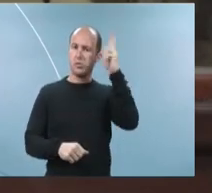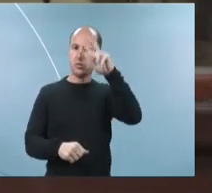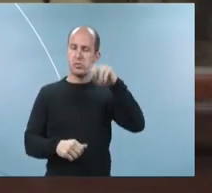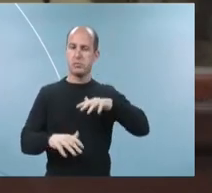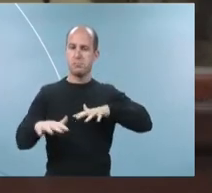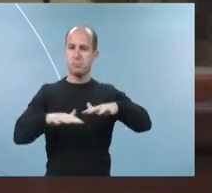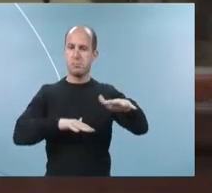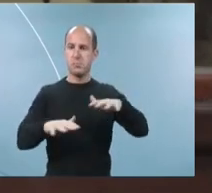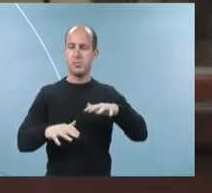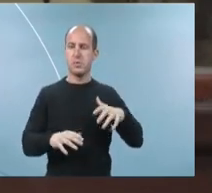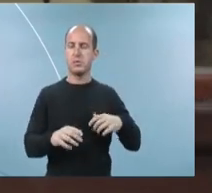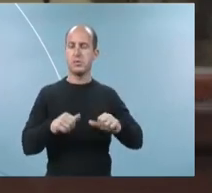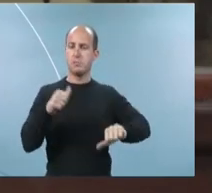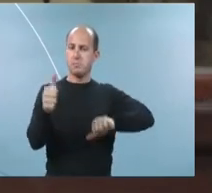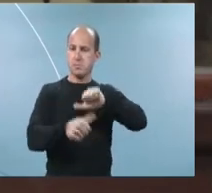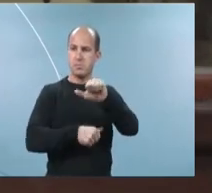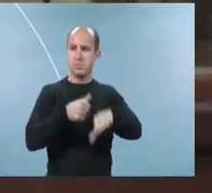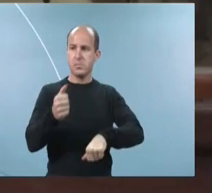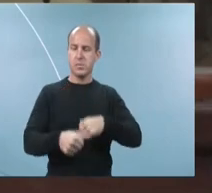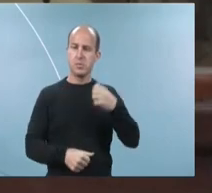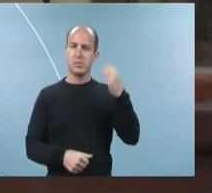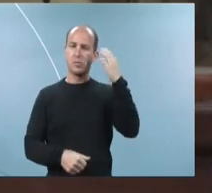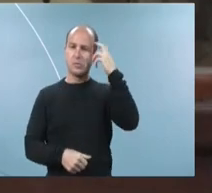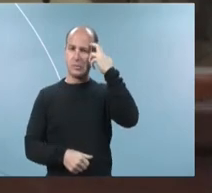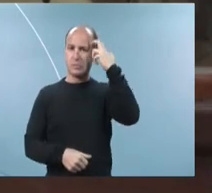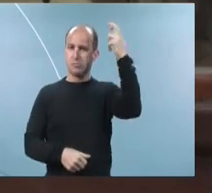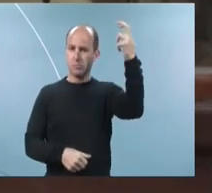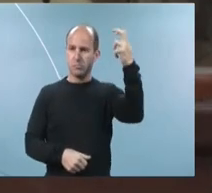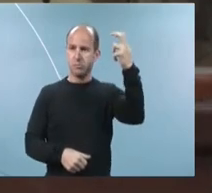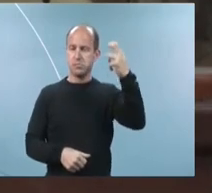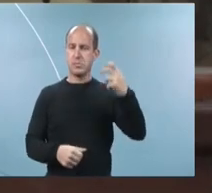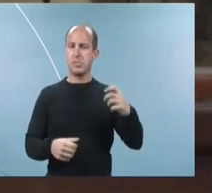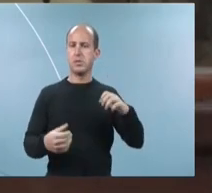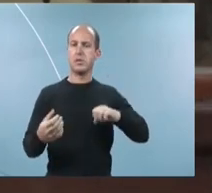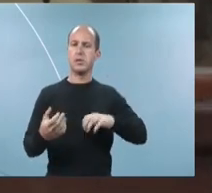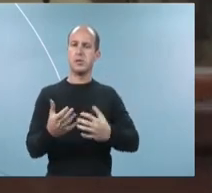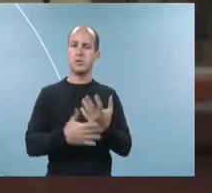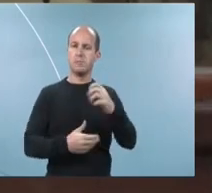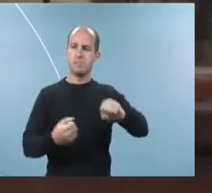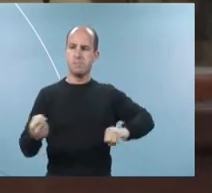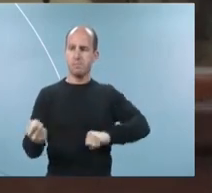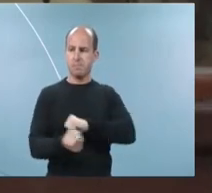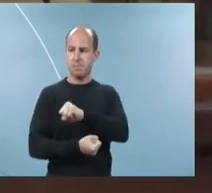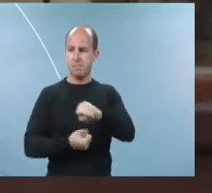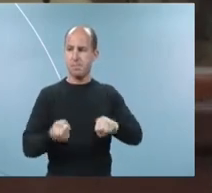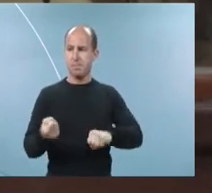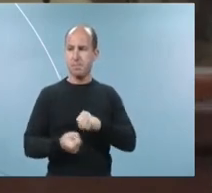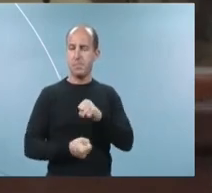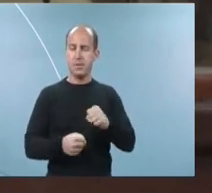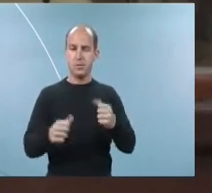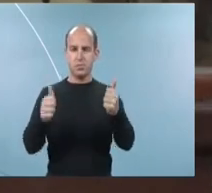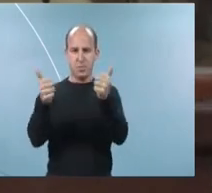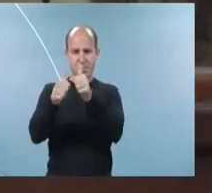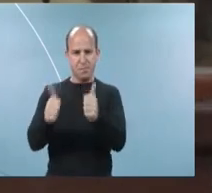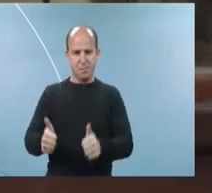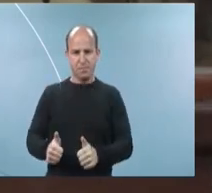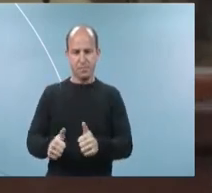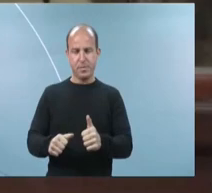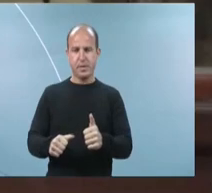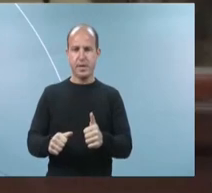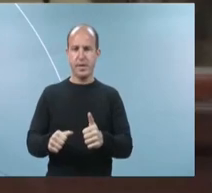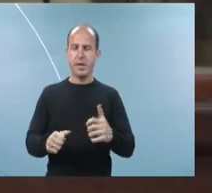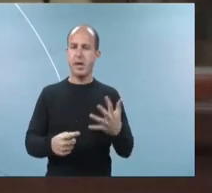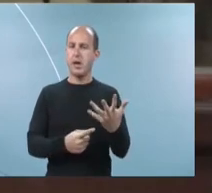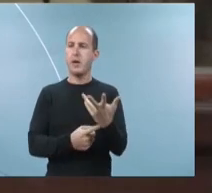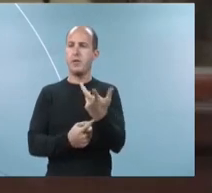a transformação, com sábia moderação, traz sustentabilidade. Sua obra é pura arte,